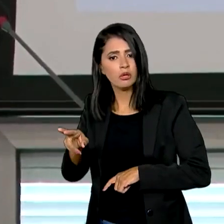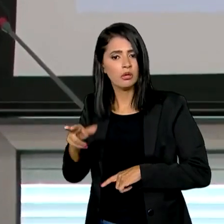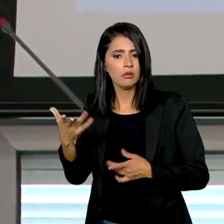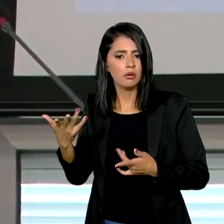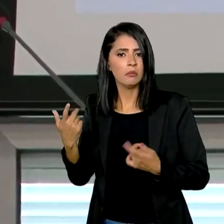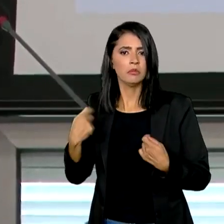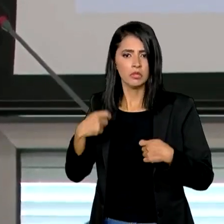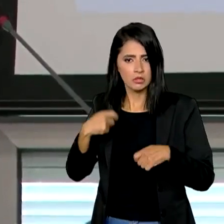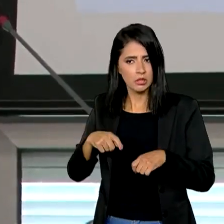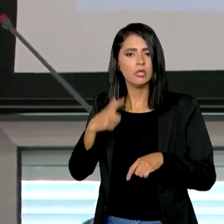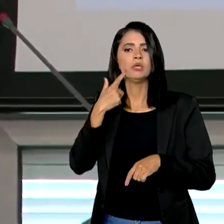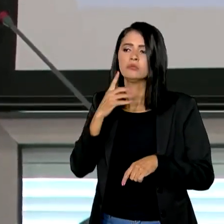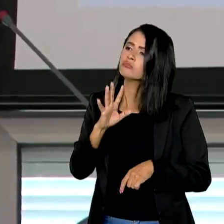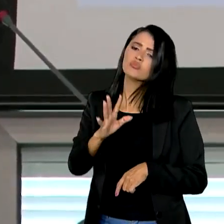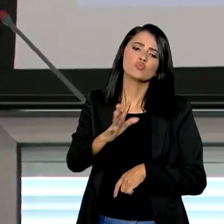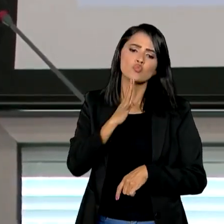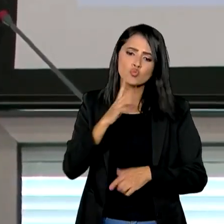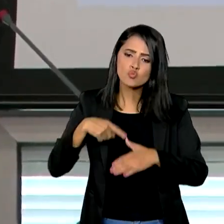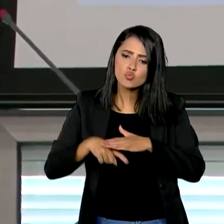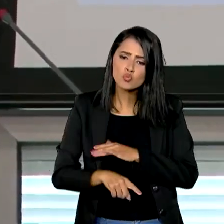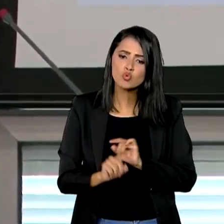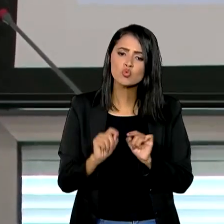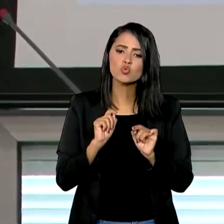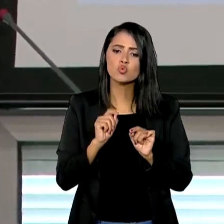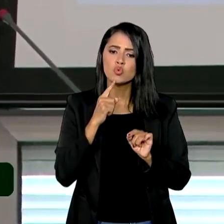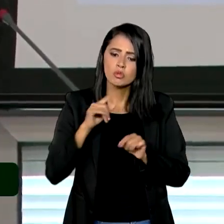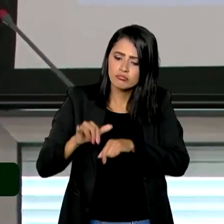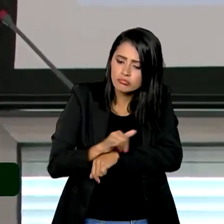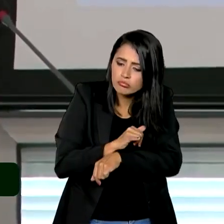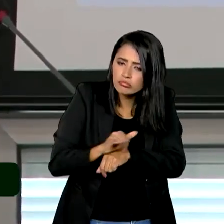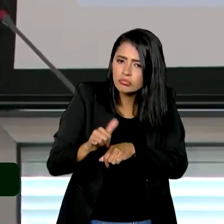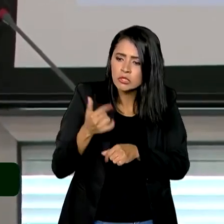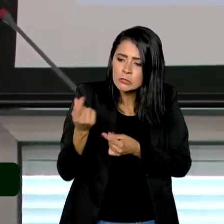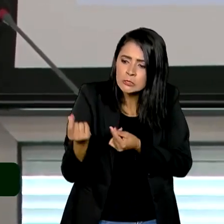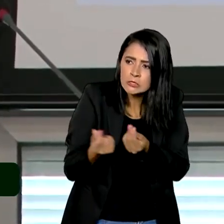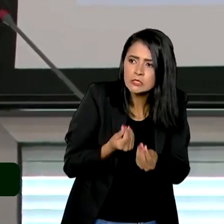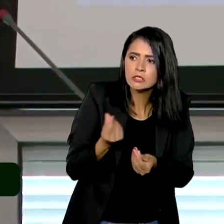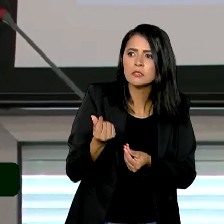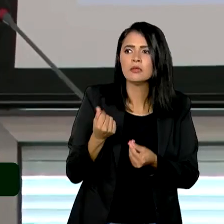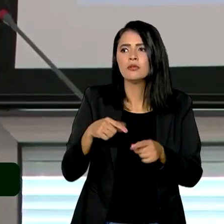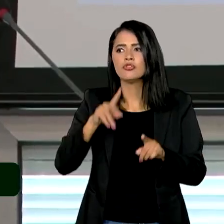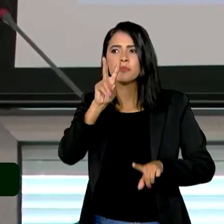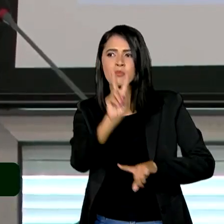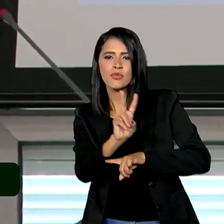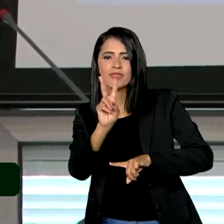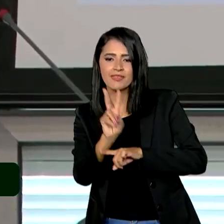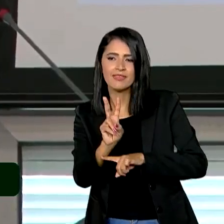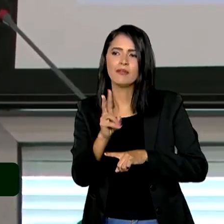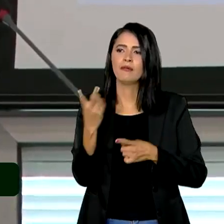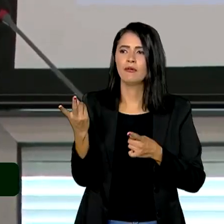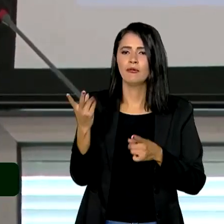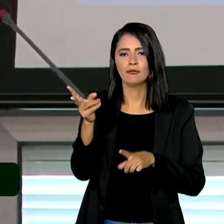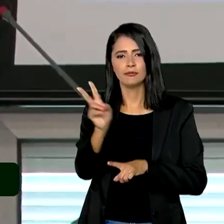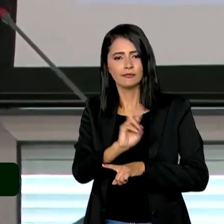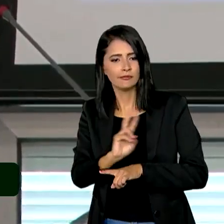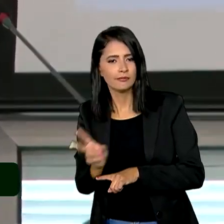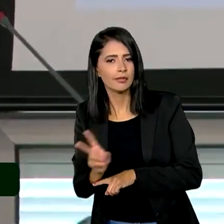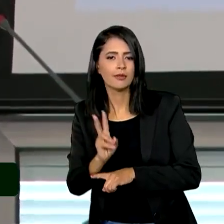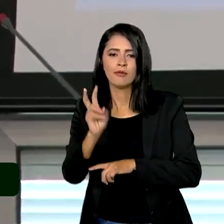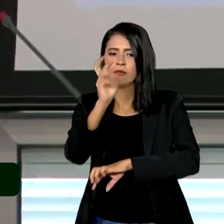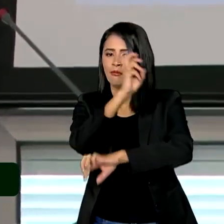Nós precisamos conhecer com mais profundidade, ter medidas de mitigação, de proteção, de